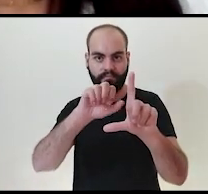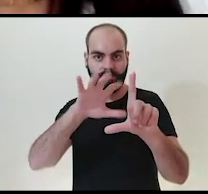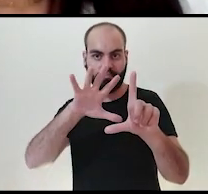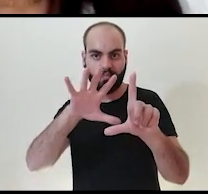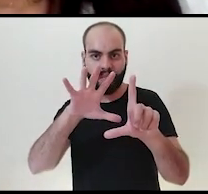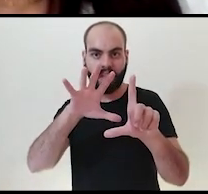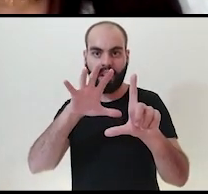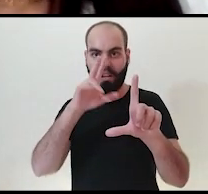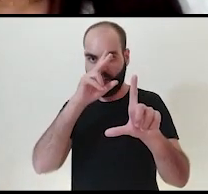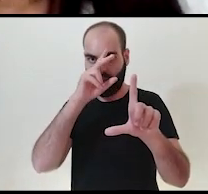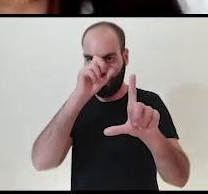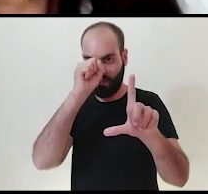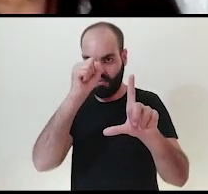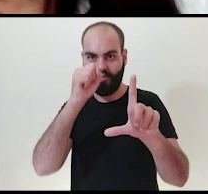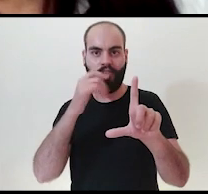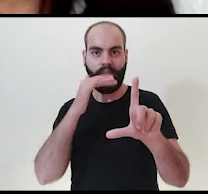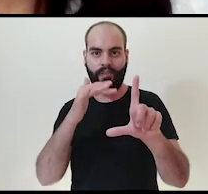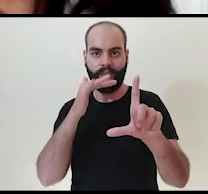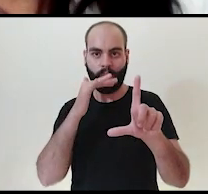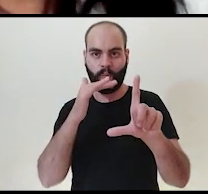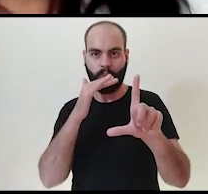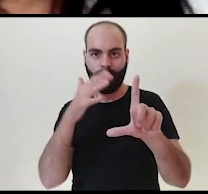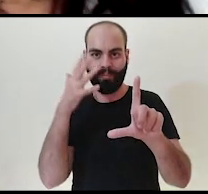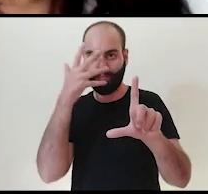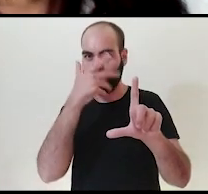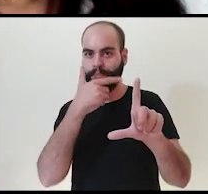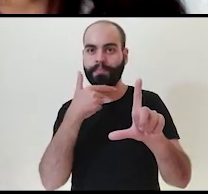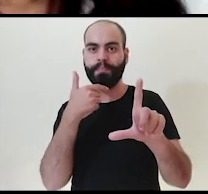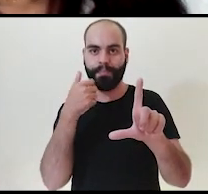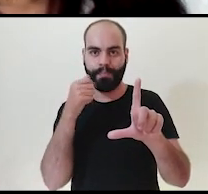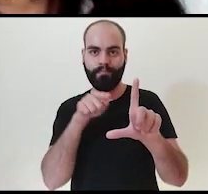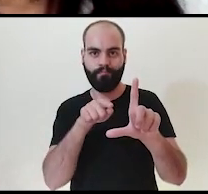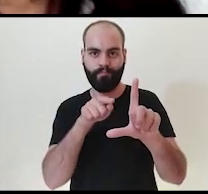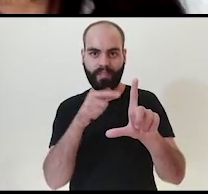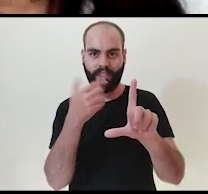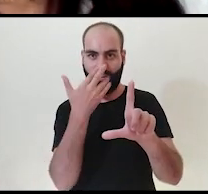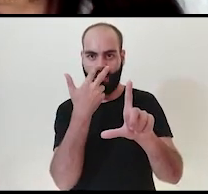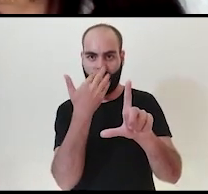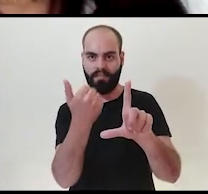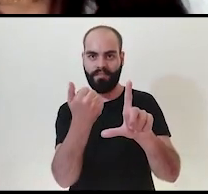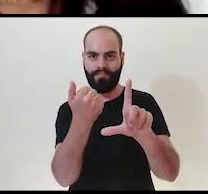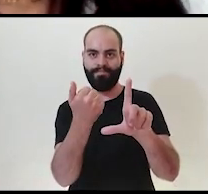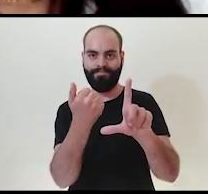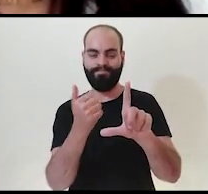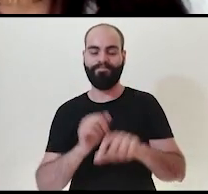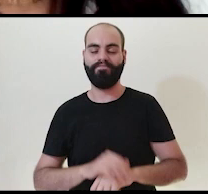contrasta as cores e fica mais chamativo, assim.